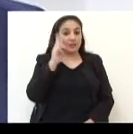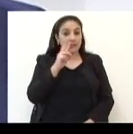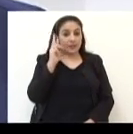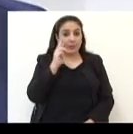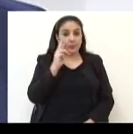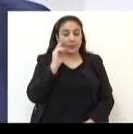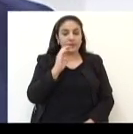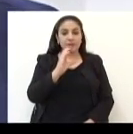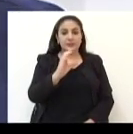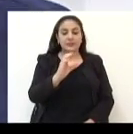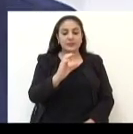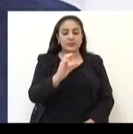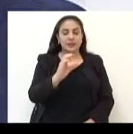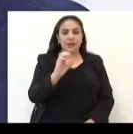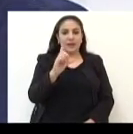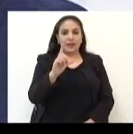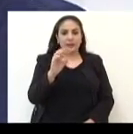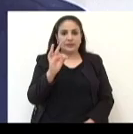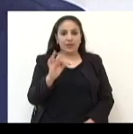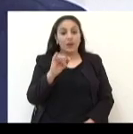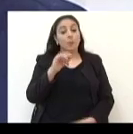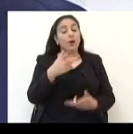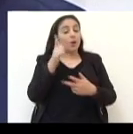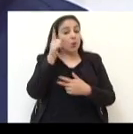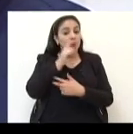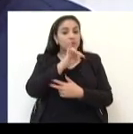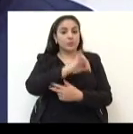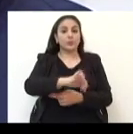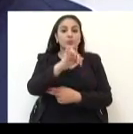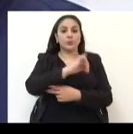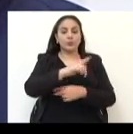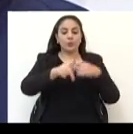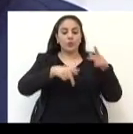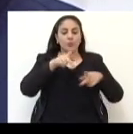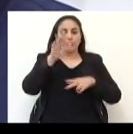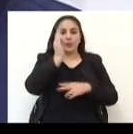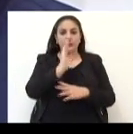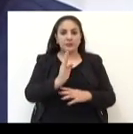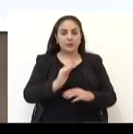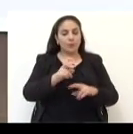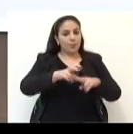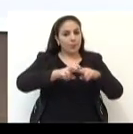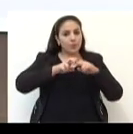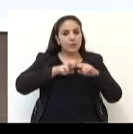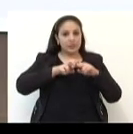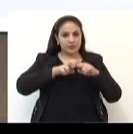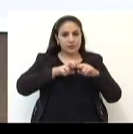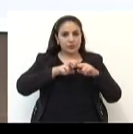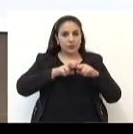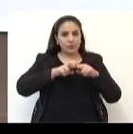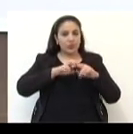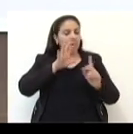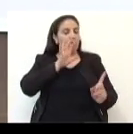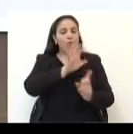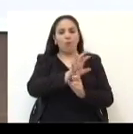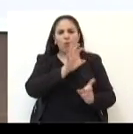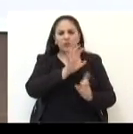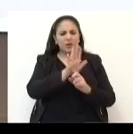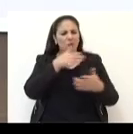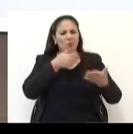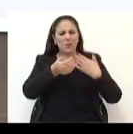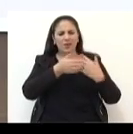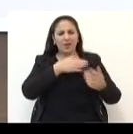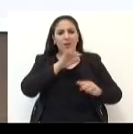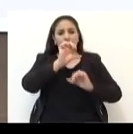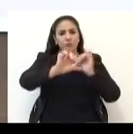Necker lembrou que a CLT foi uma conquista importante para o povo brasileiro. Por isso, é totalmente contrária a